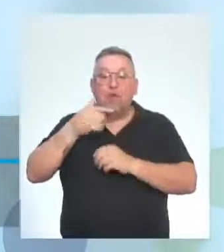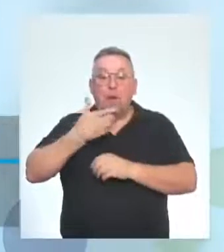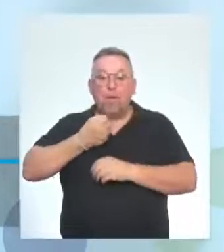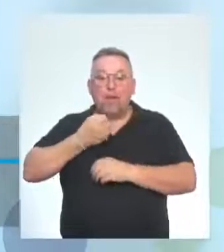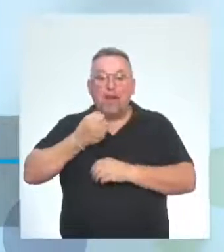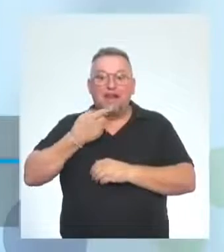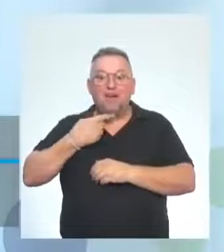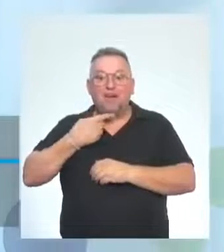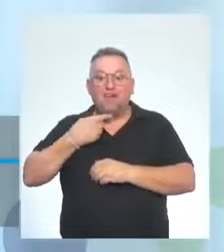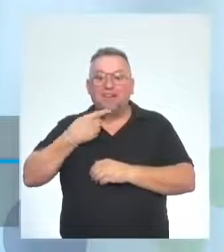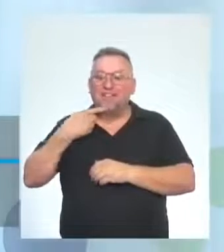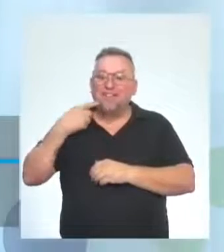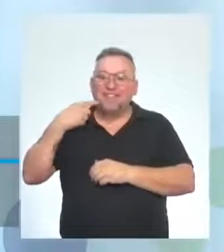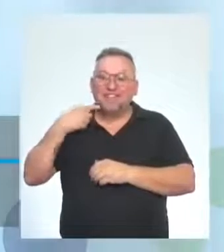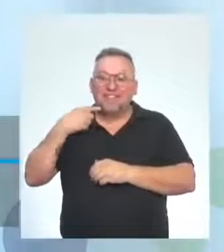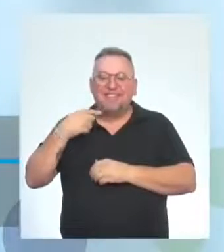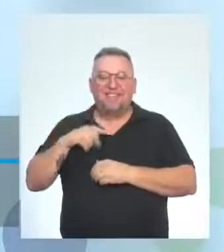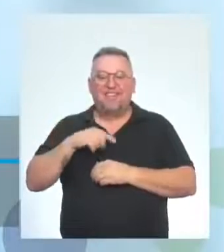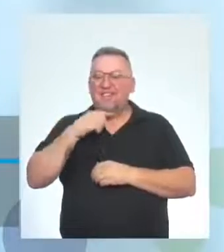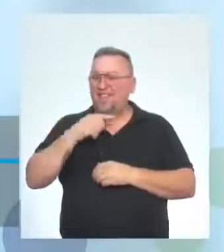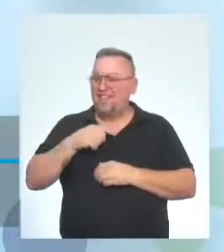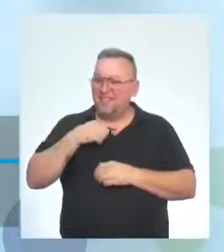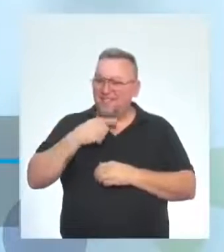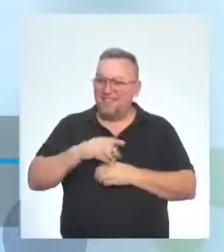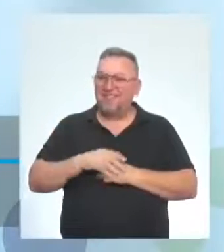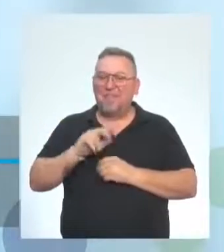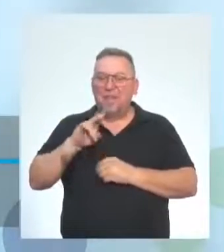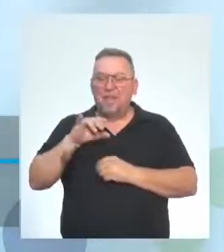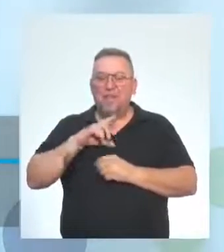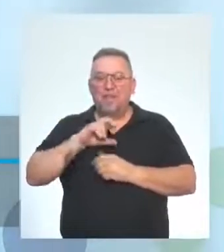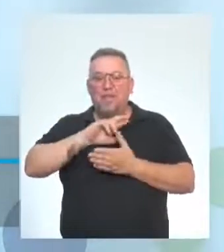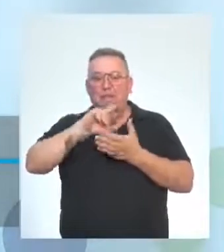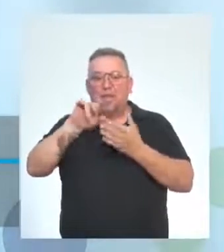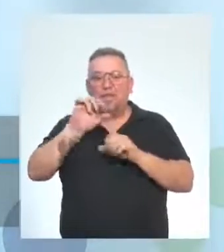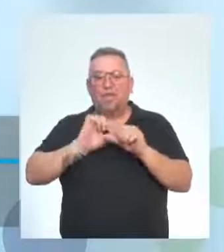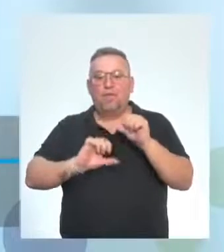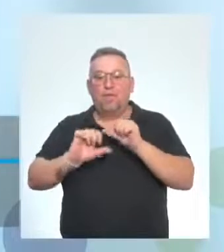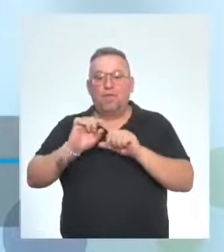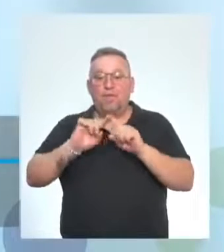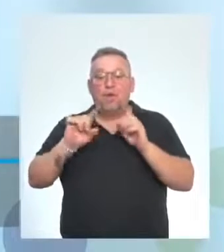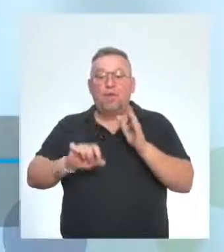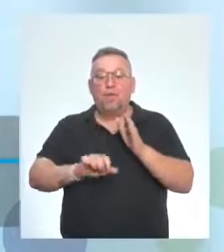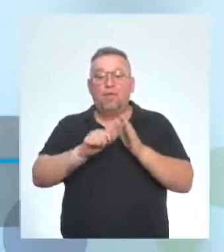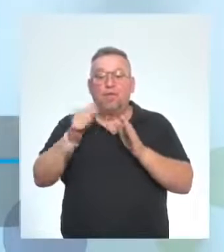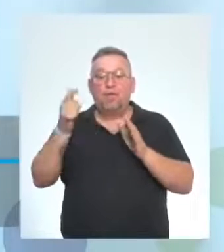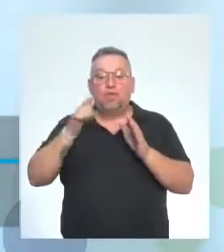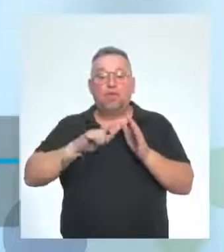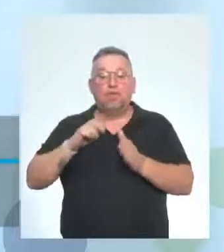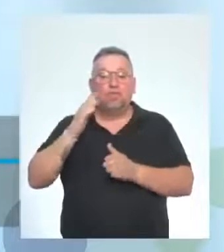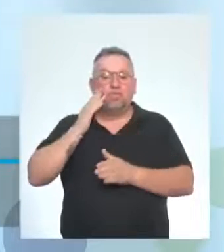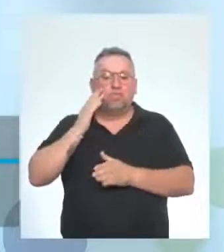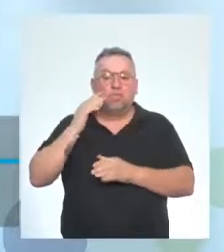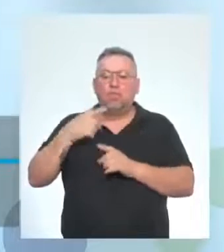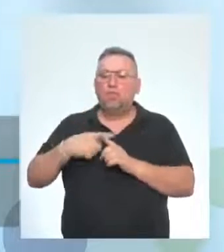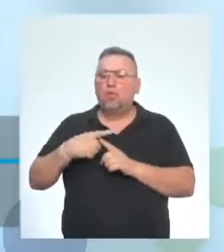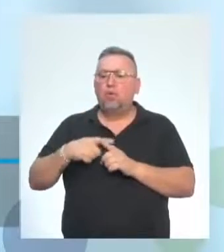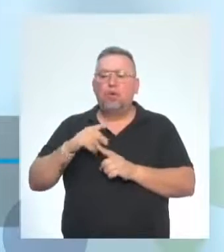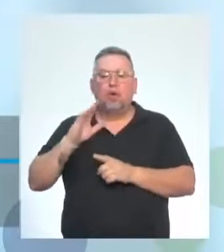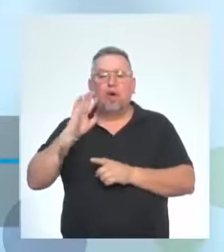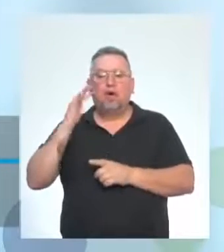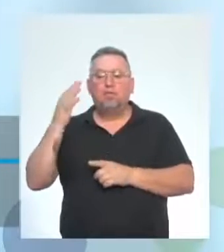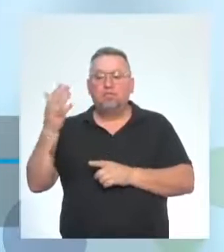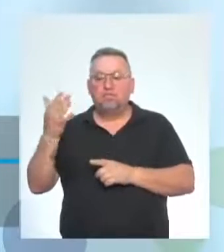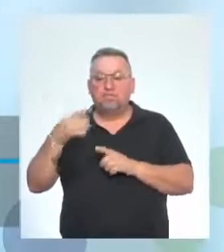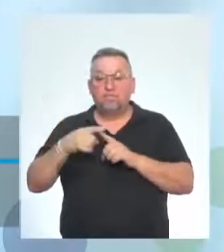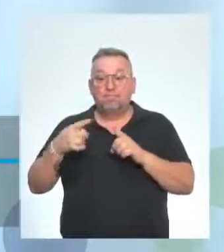brancos. É assim, né? Então vão aparecendo várias modificações. Então primeiro a gente vai entender o porquê que isso acontece, tá bom?